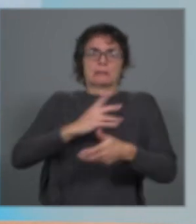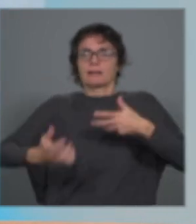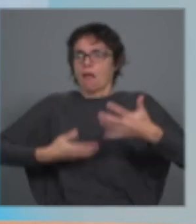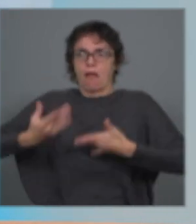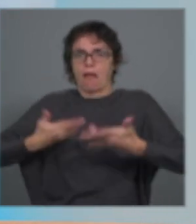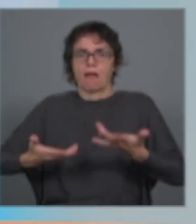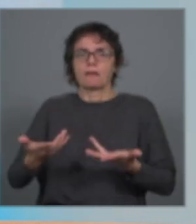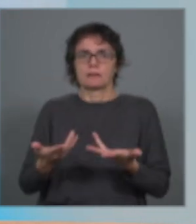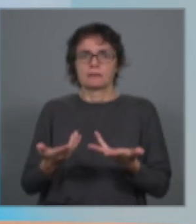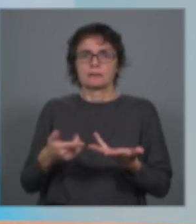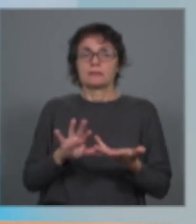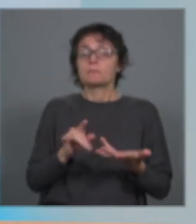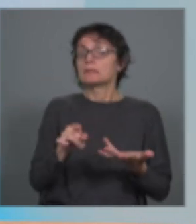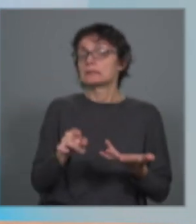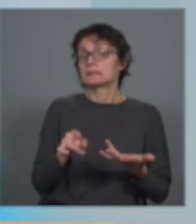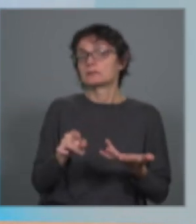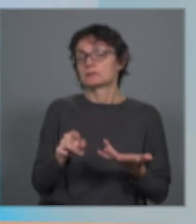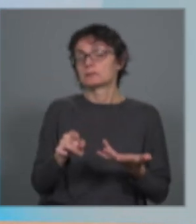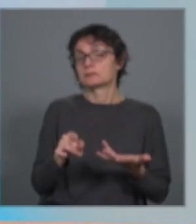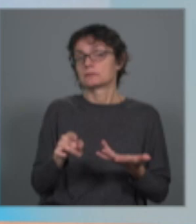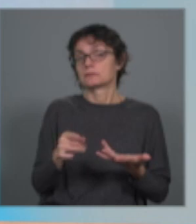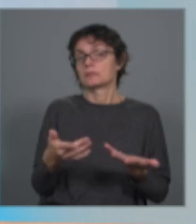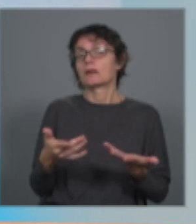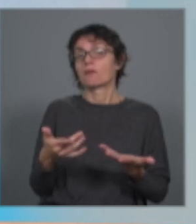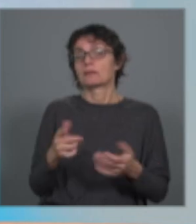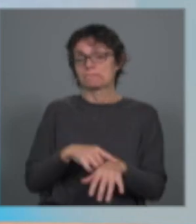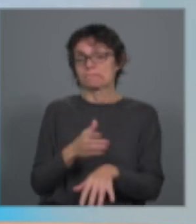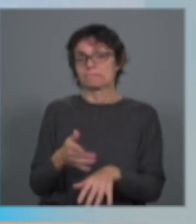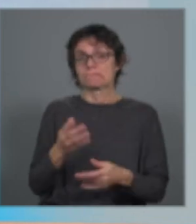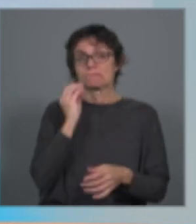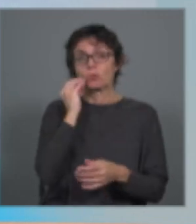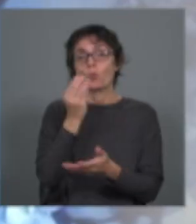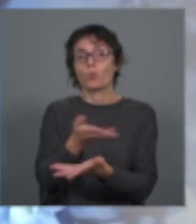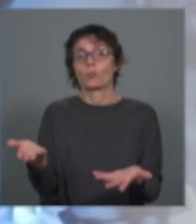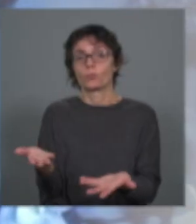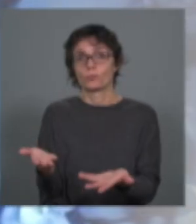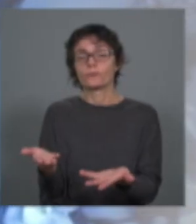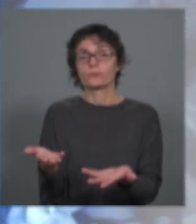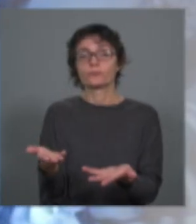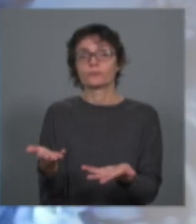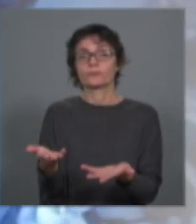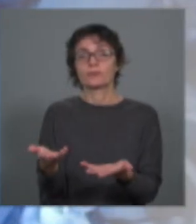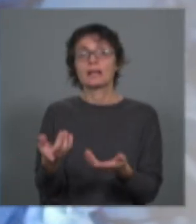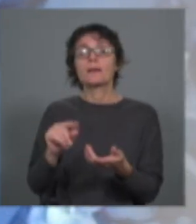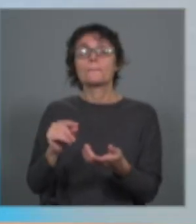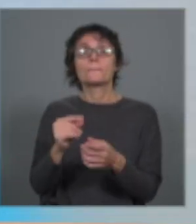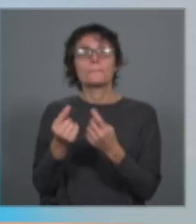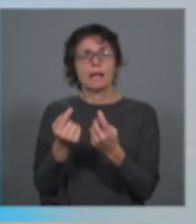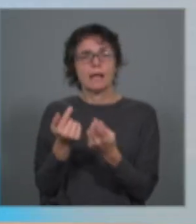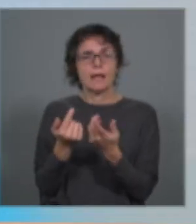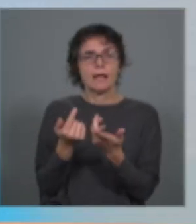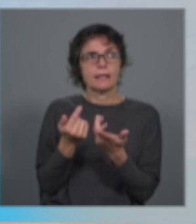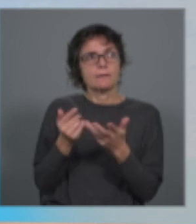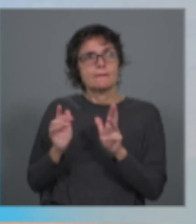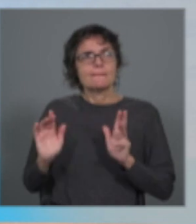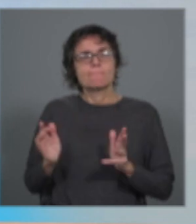muita gente que não quer fazer. Acredito agora, que seja melhor não experimentar. Pois, mas há pessoas que acham que é bom experimentar, não é?